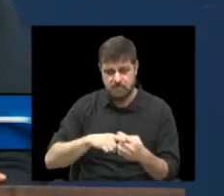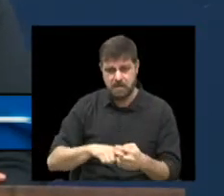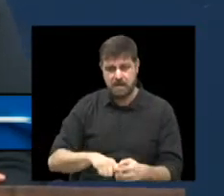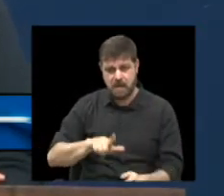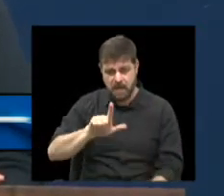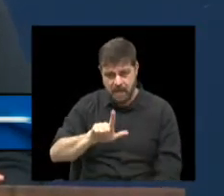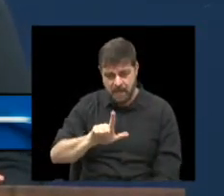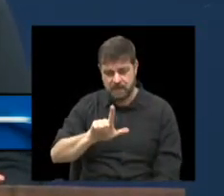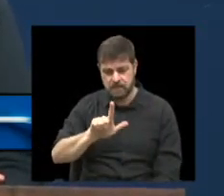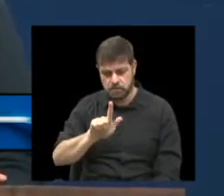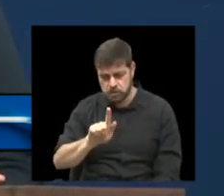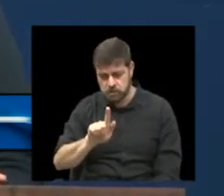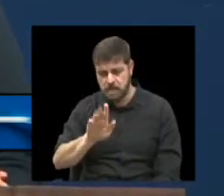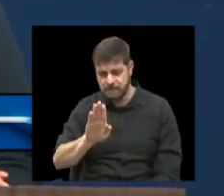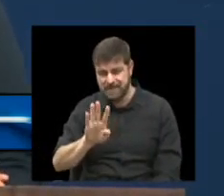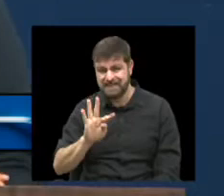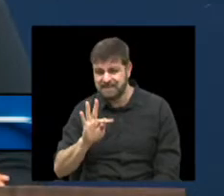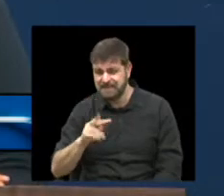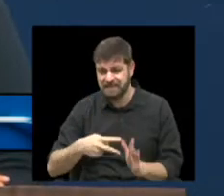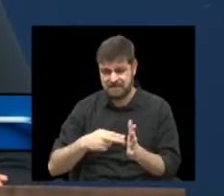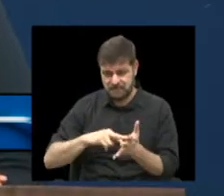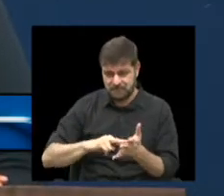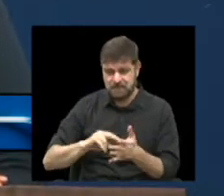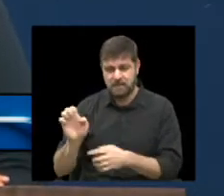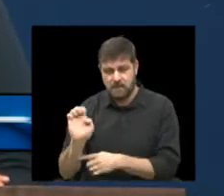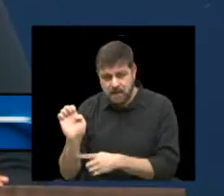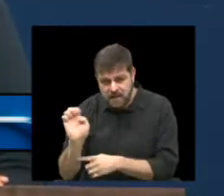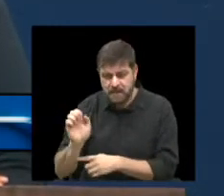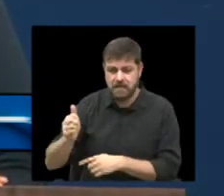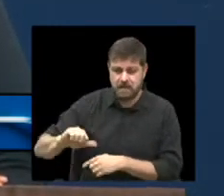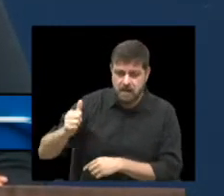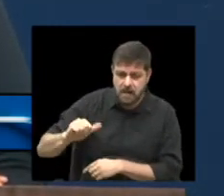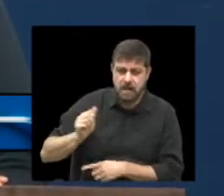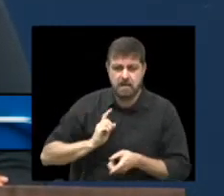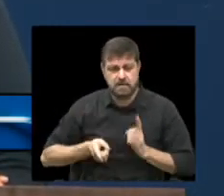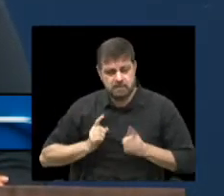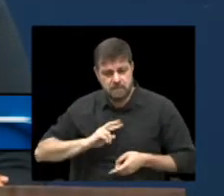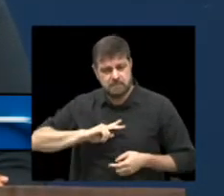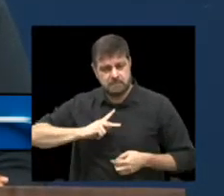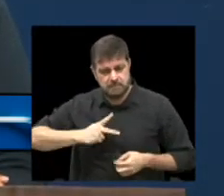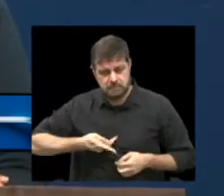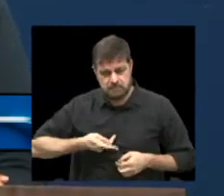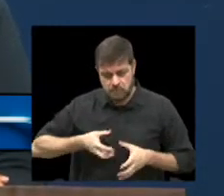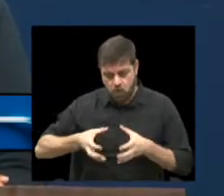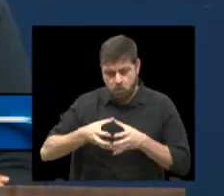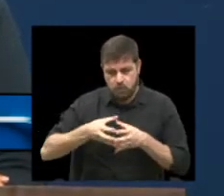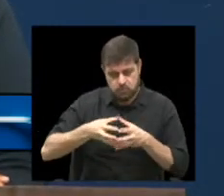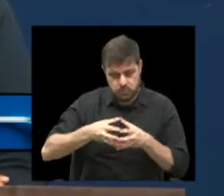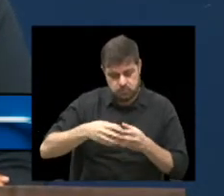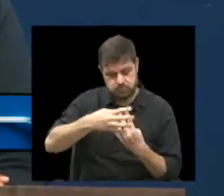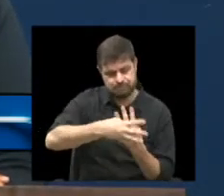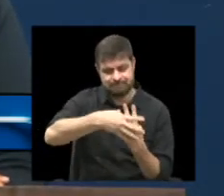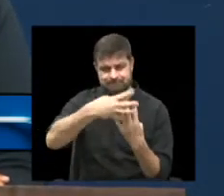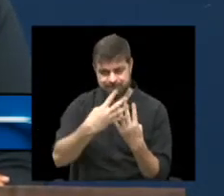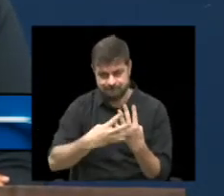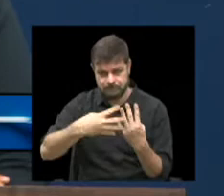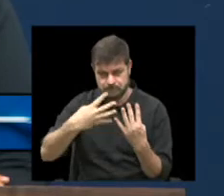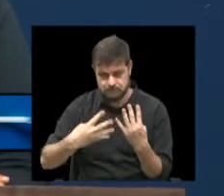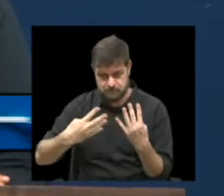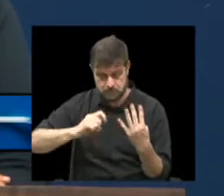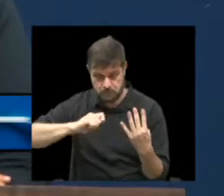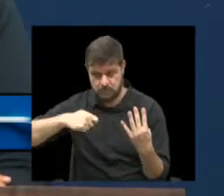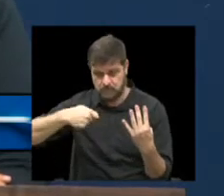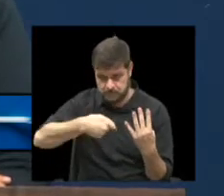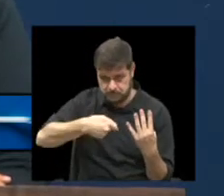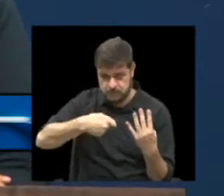movimento o nome, né, no qual se denominou o movimento de lésbicas, gays, travestis,